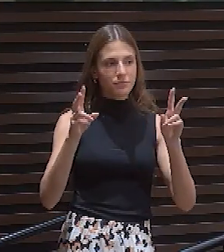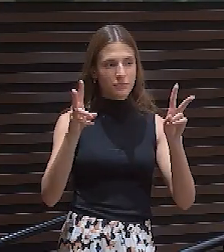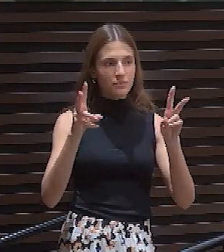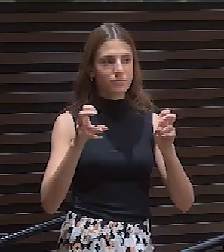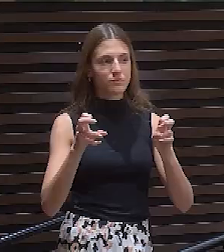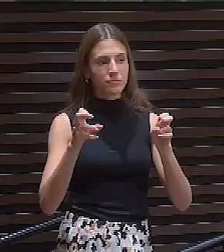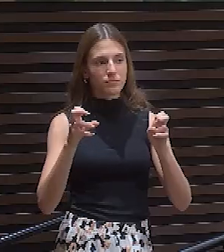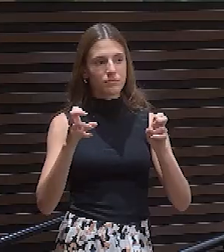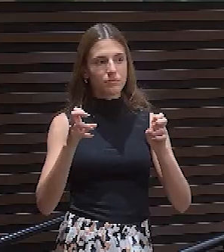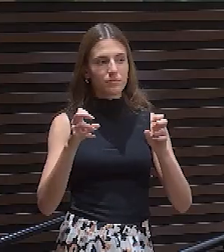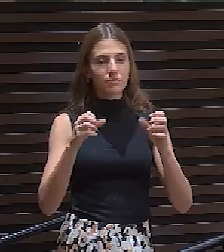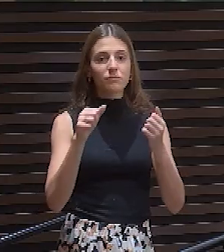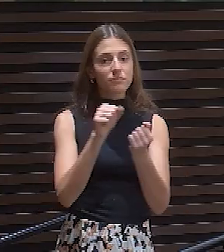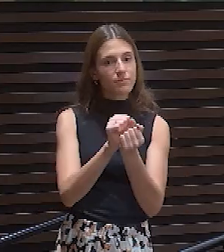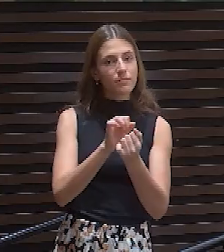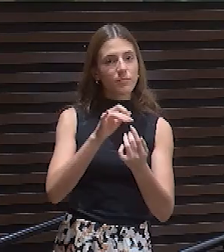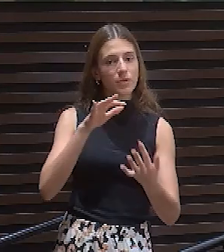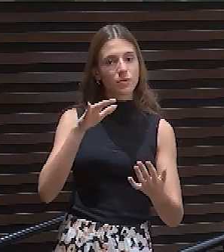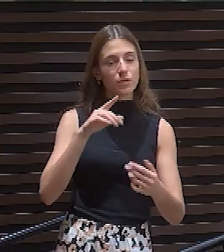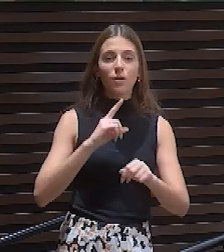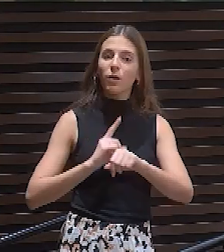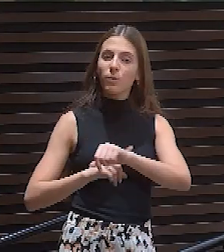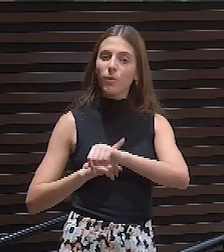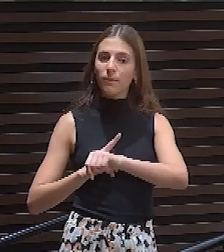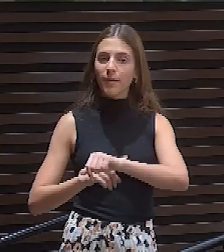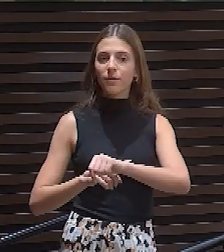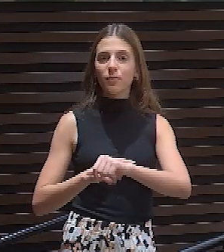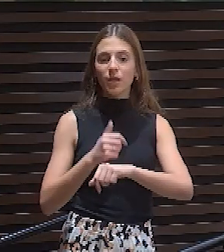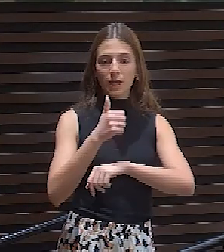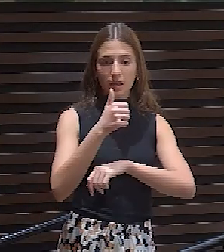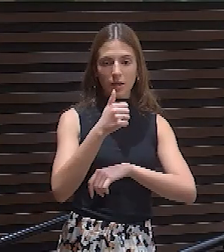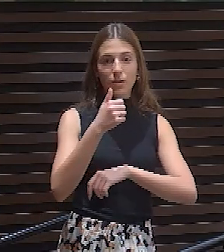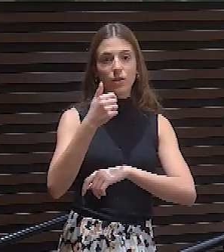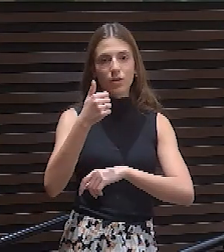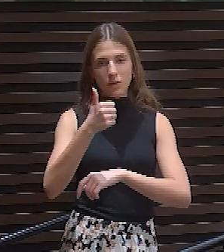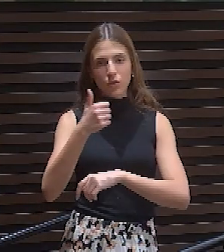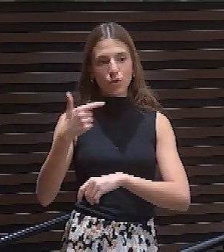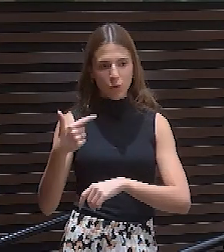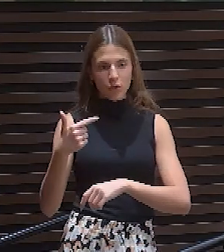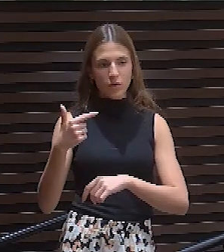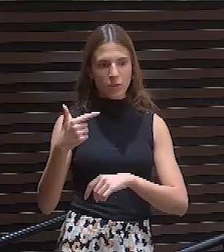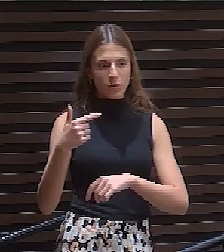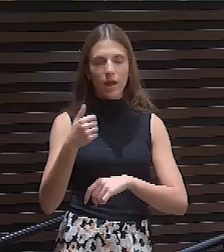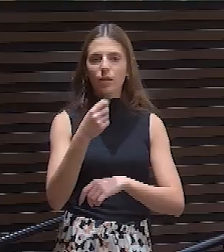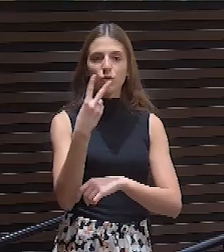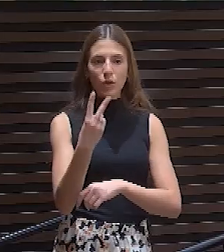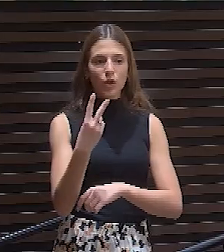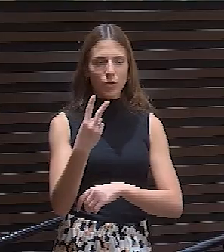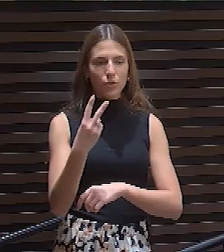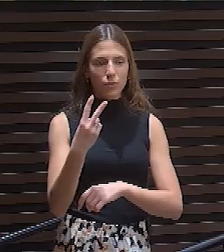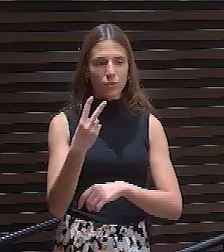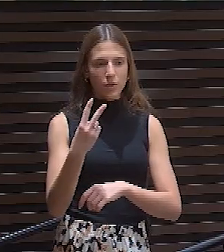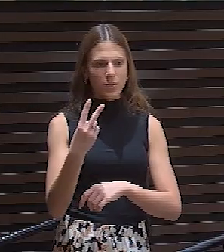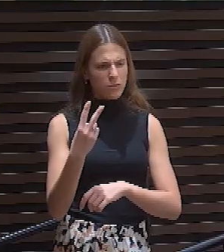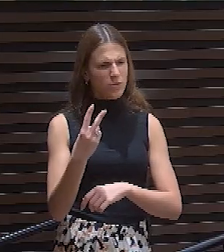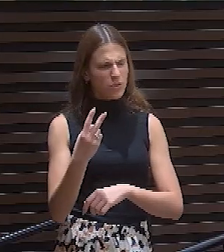as 2 coleções de pedra servem de memorial ao povo.